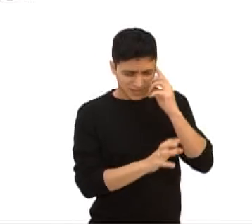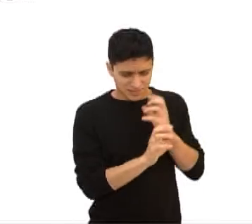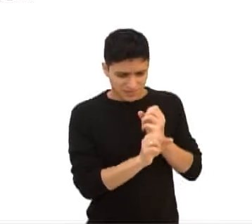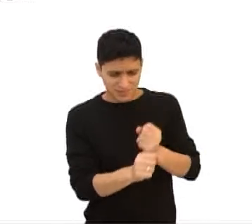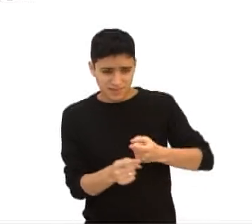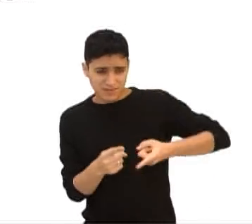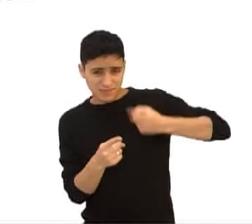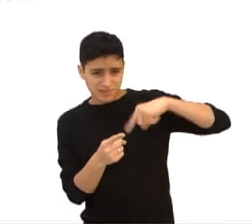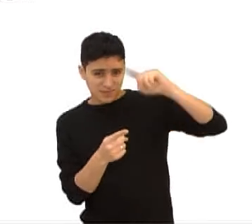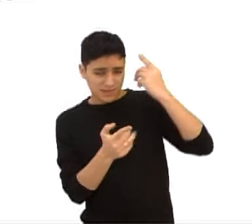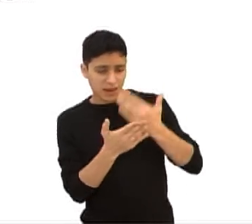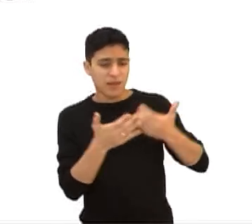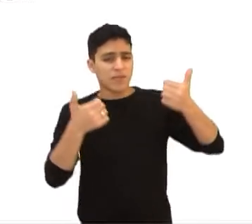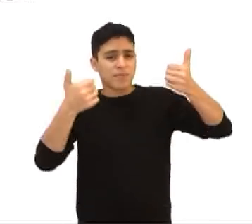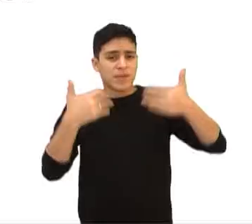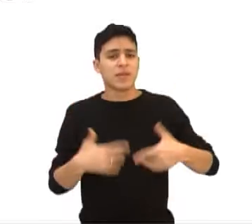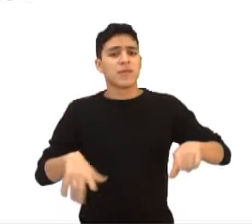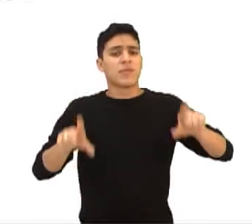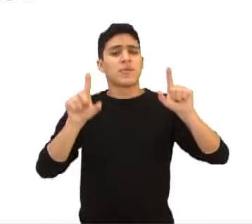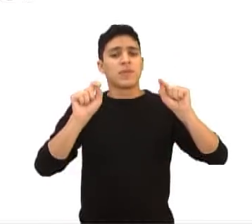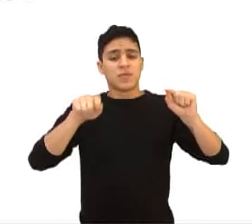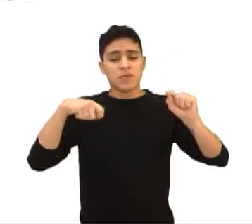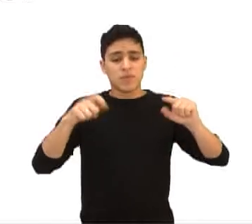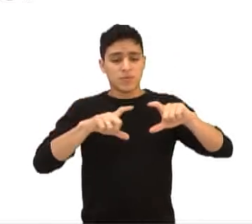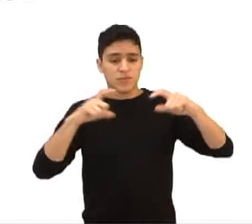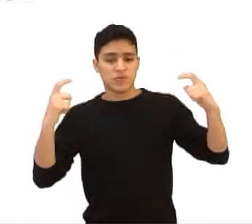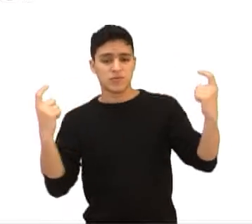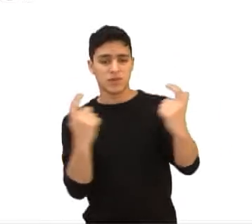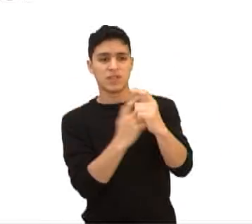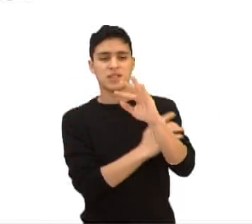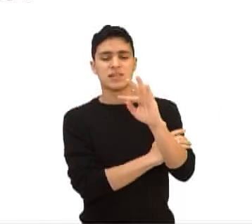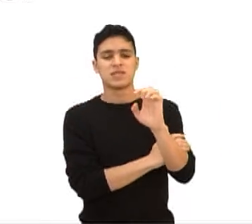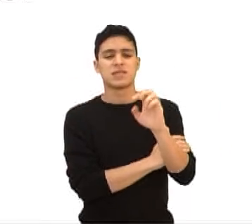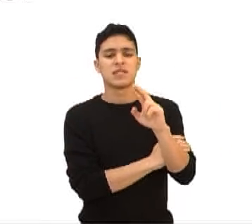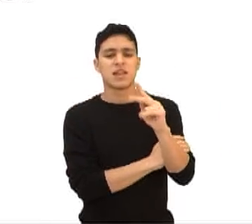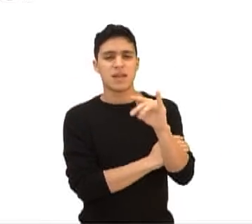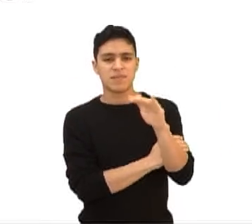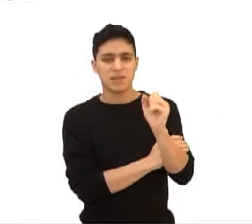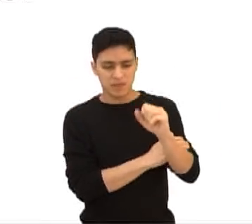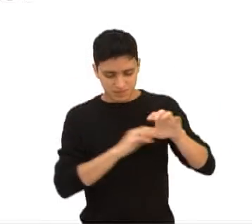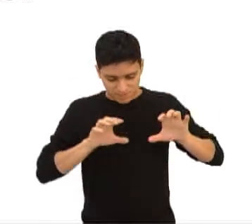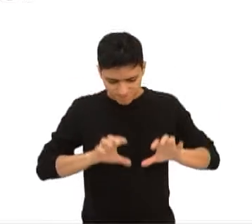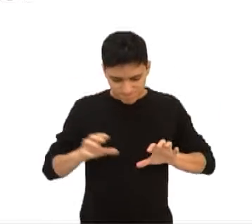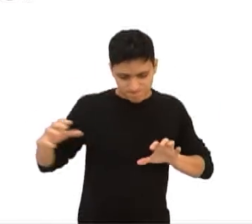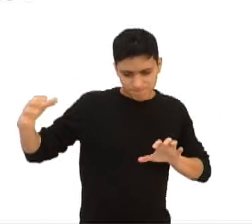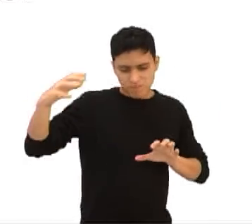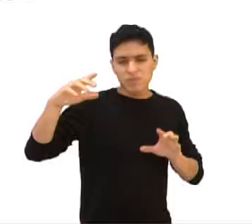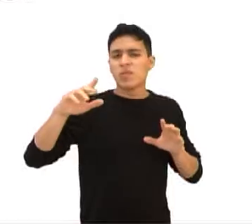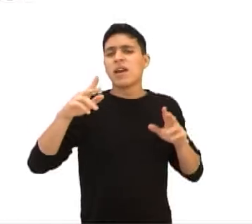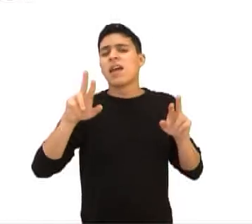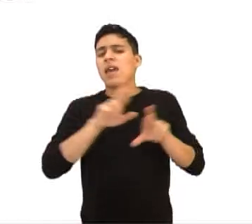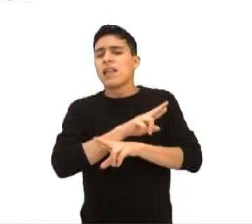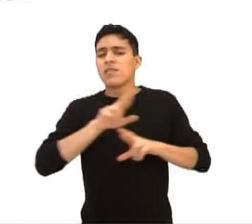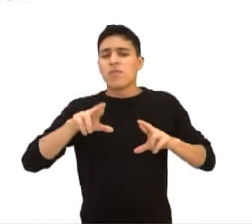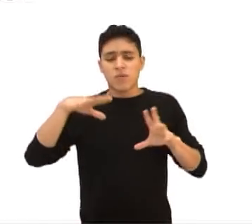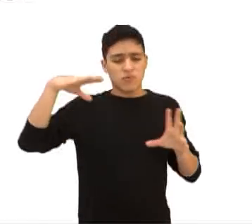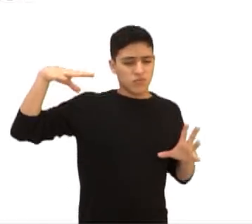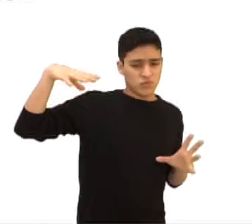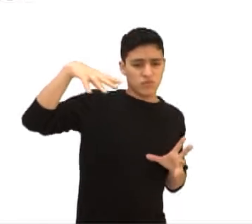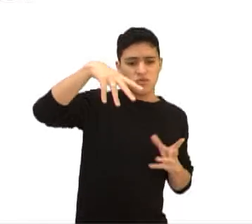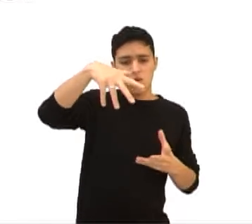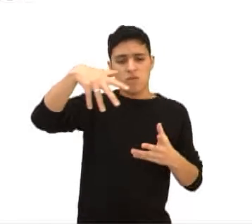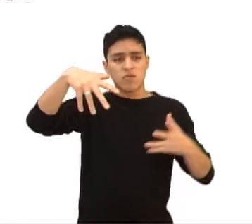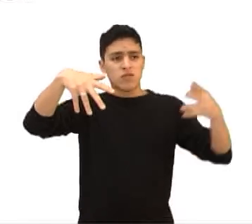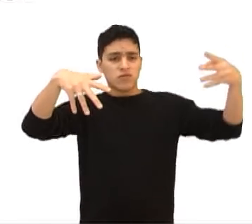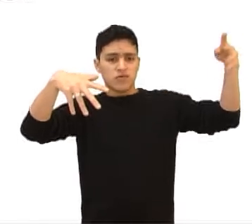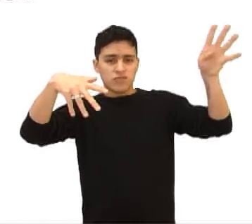falou na nossa última aula? A gente falou sobre zonas térmicas, que estão relacionadas à quantidade de luz solar que uma área recebe